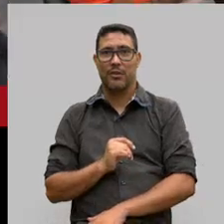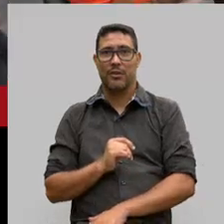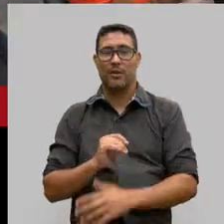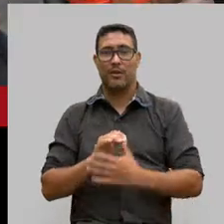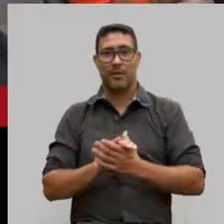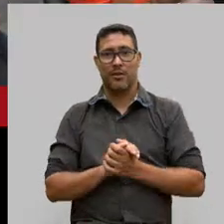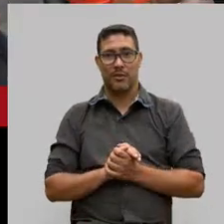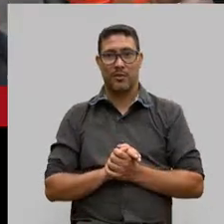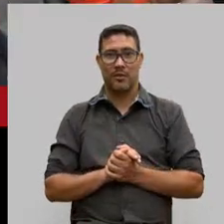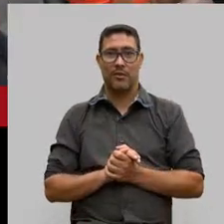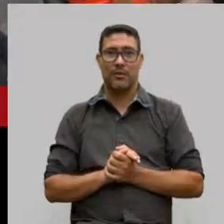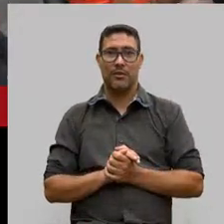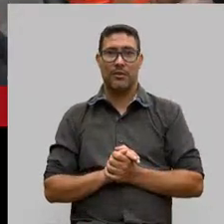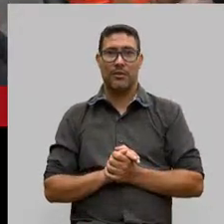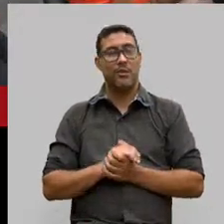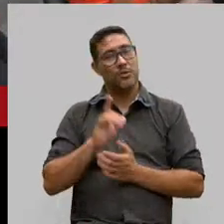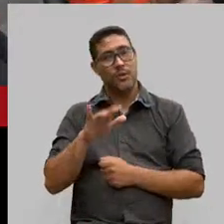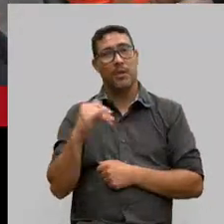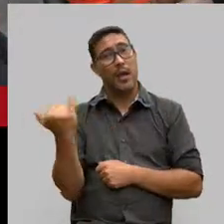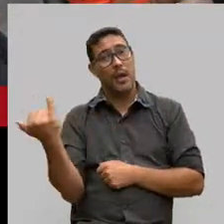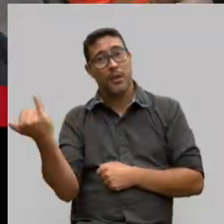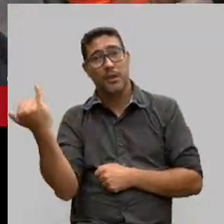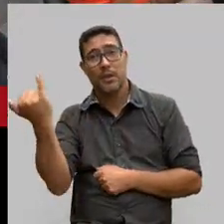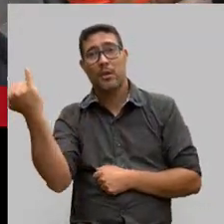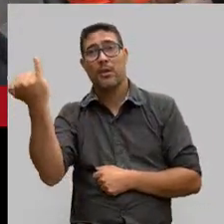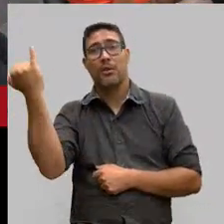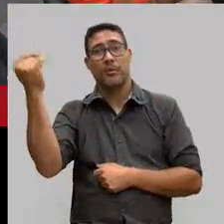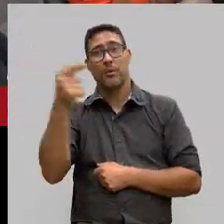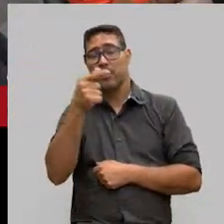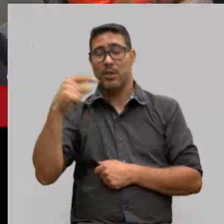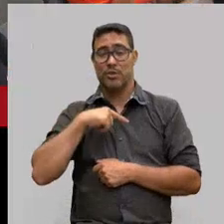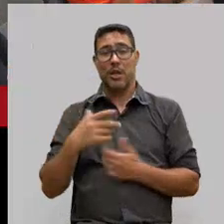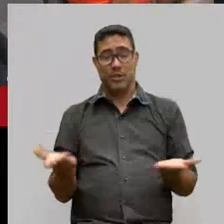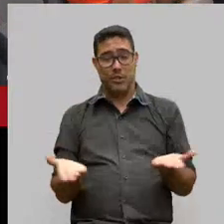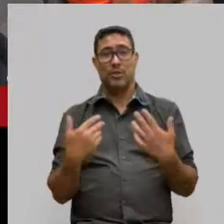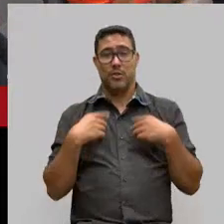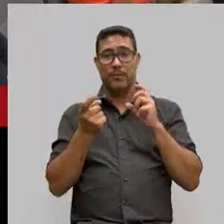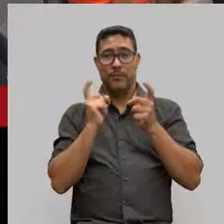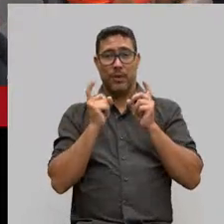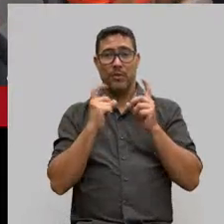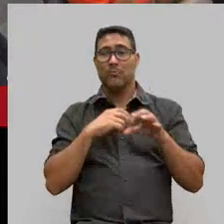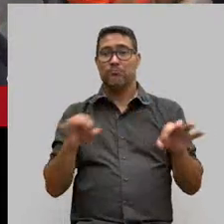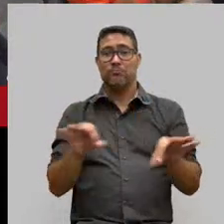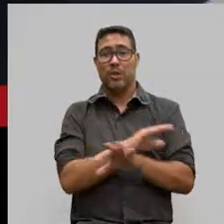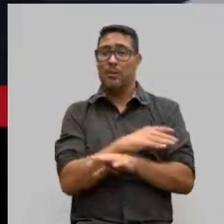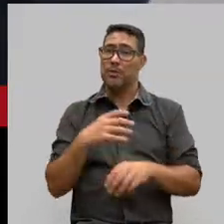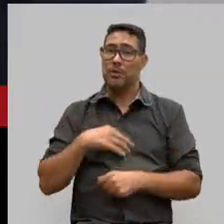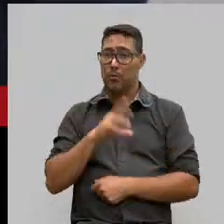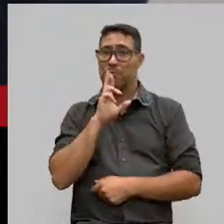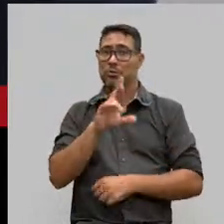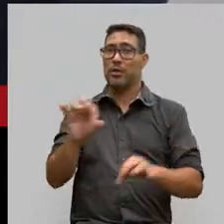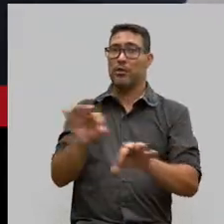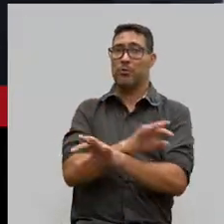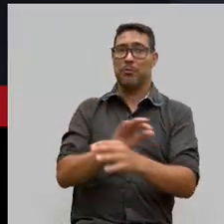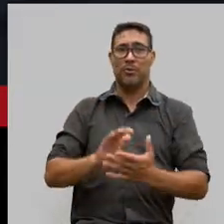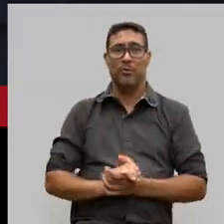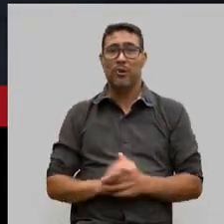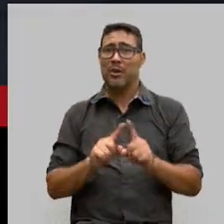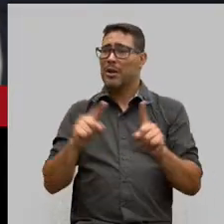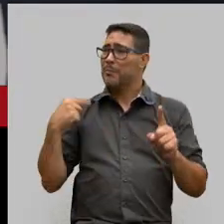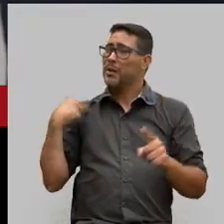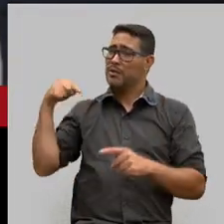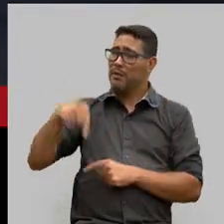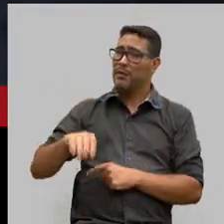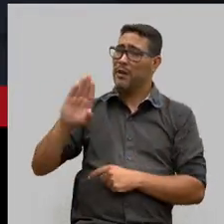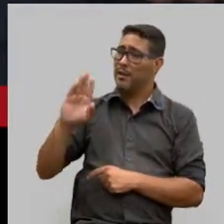importante a gente já sai daqui dessa audiência com o resultado concreto que às vezes o pessoal fala assim ah mas nós vamos lá em Belo Horizonte na